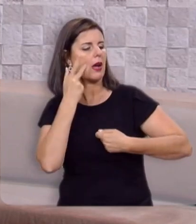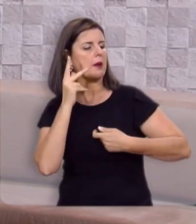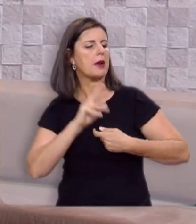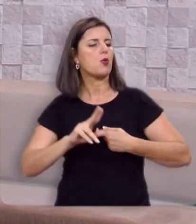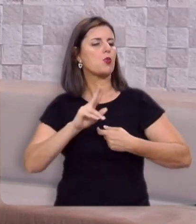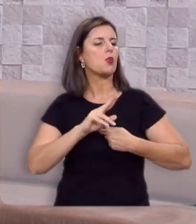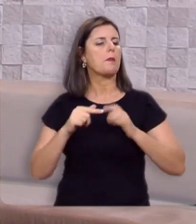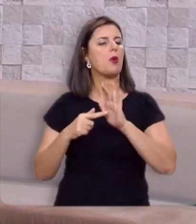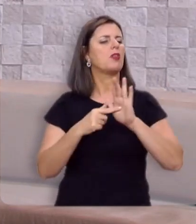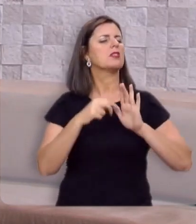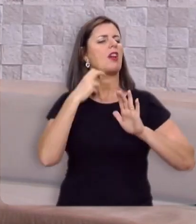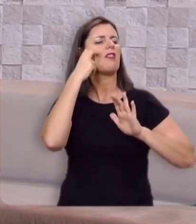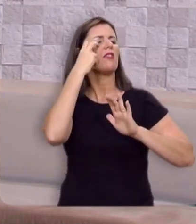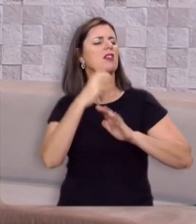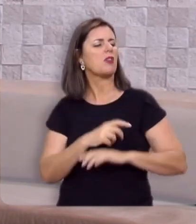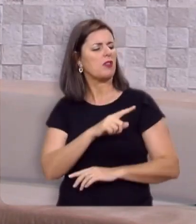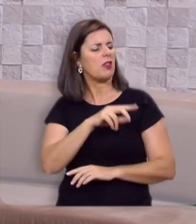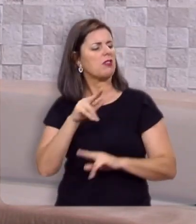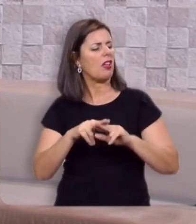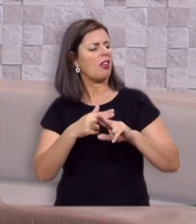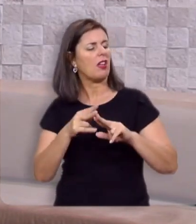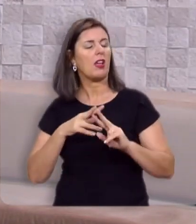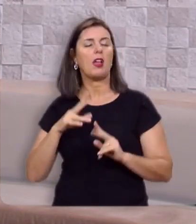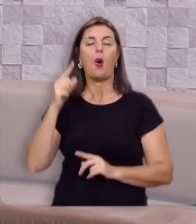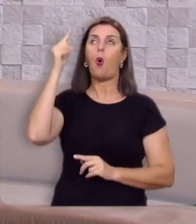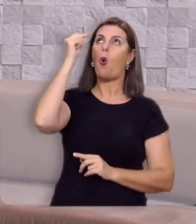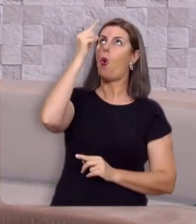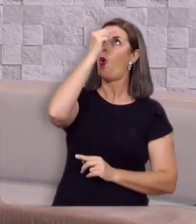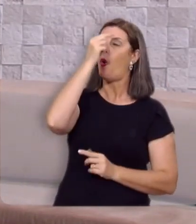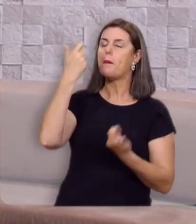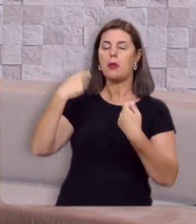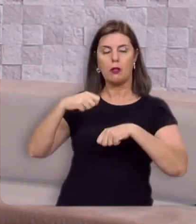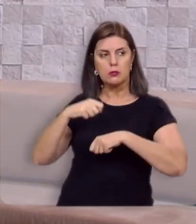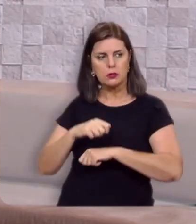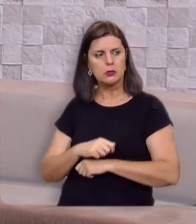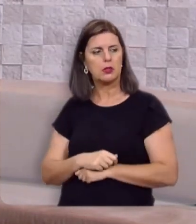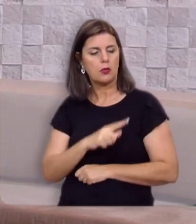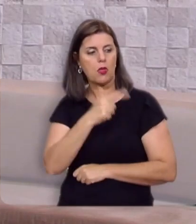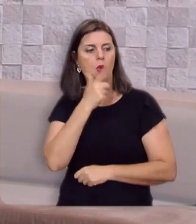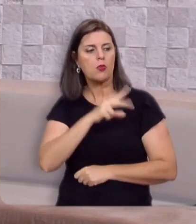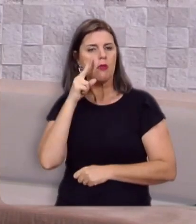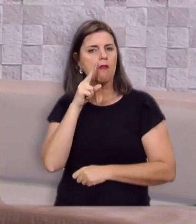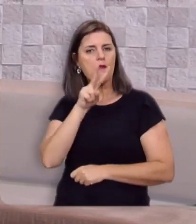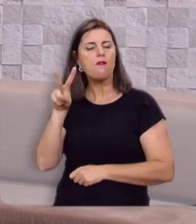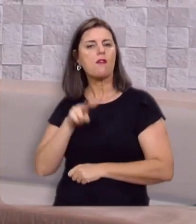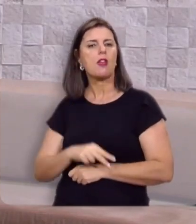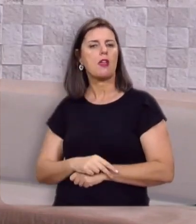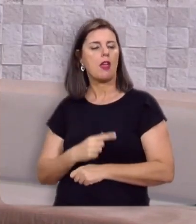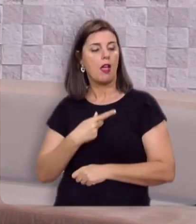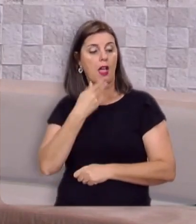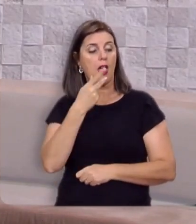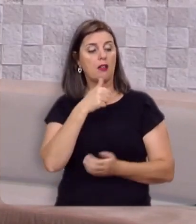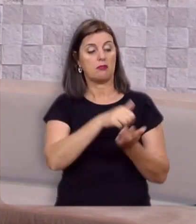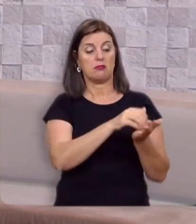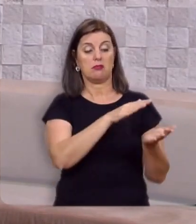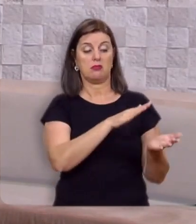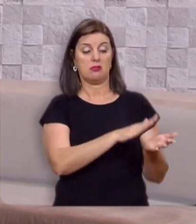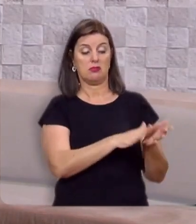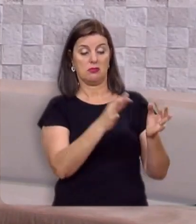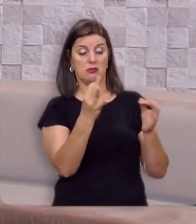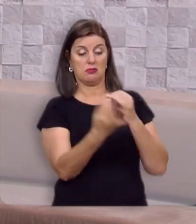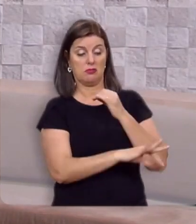seja manifesta a vergonha da tua nudez, e colírio para ungir os teus olhos, a fim de que vejas. Eu